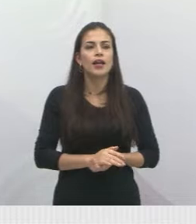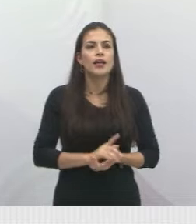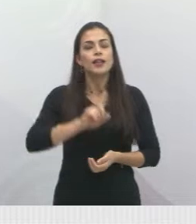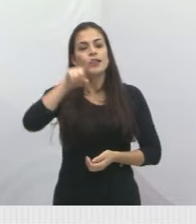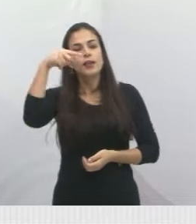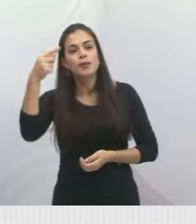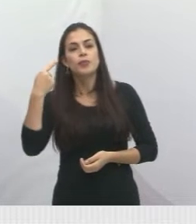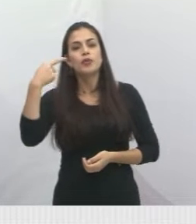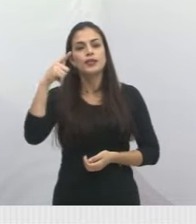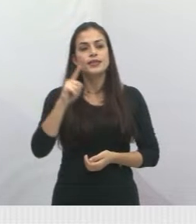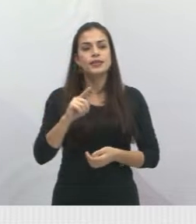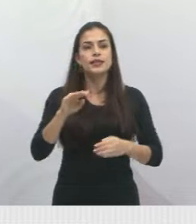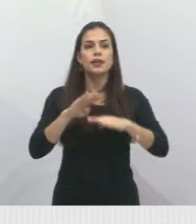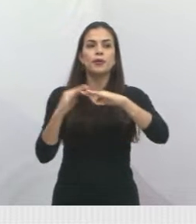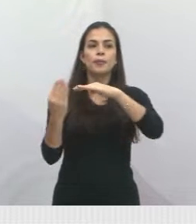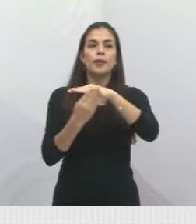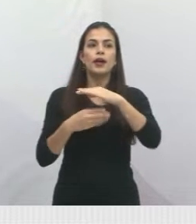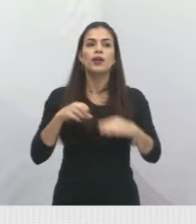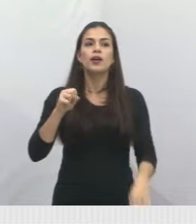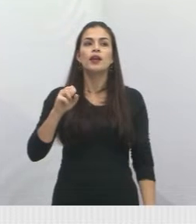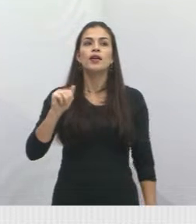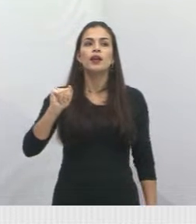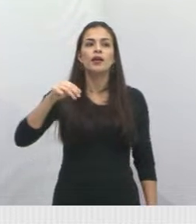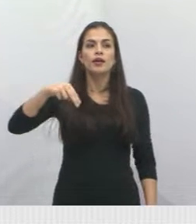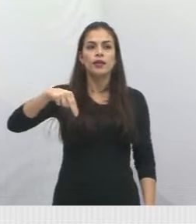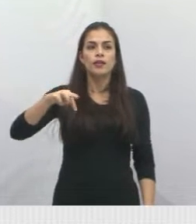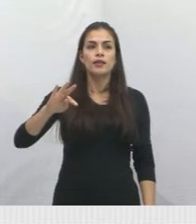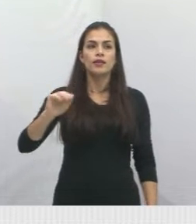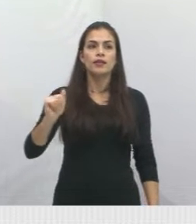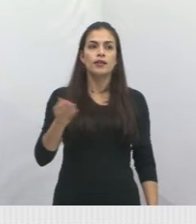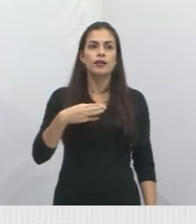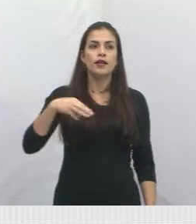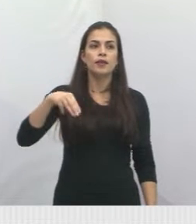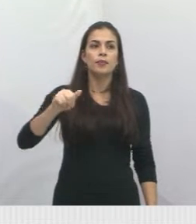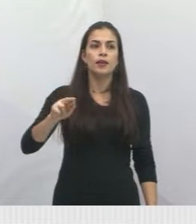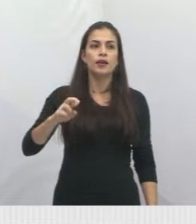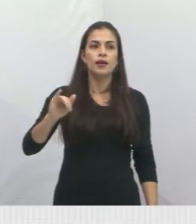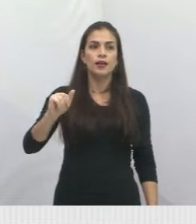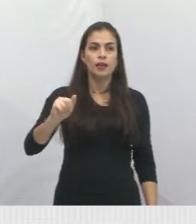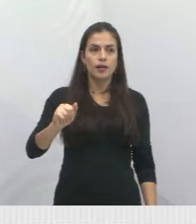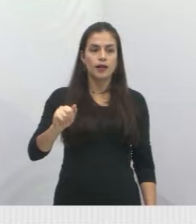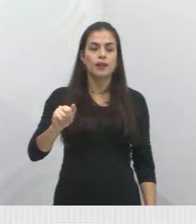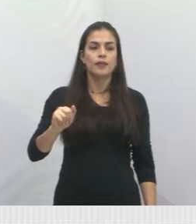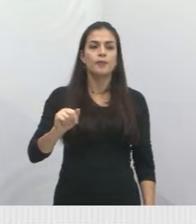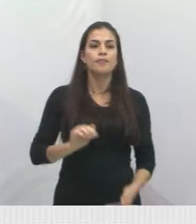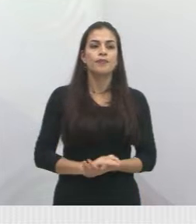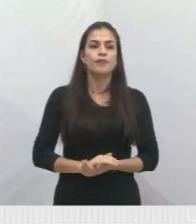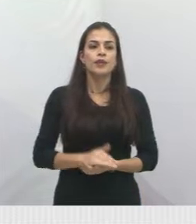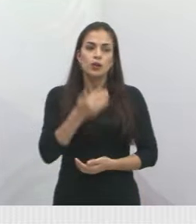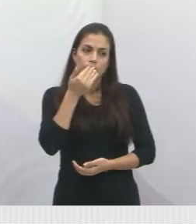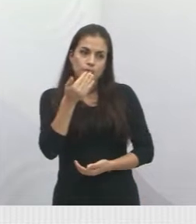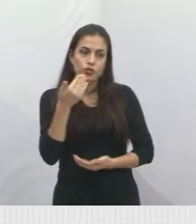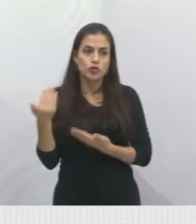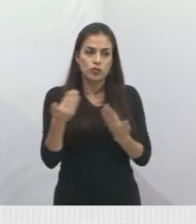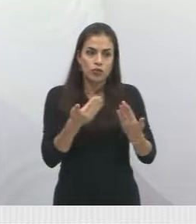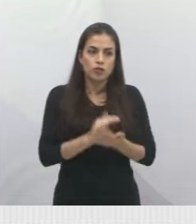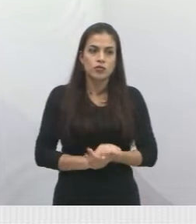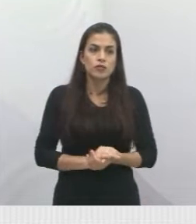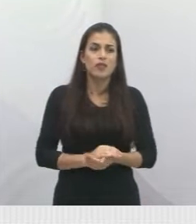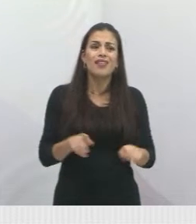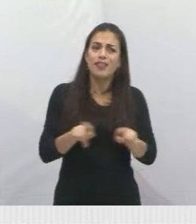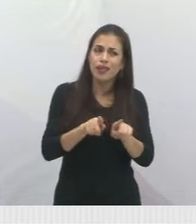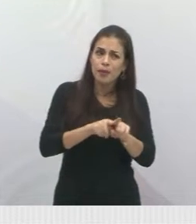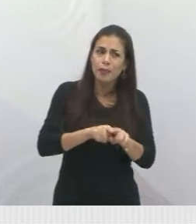Maria, que também nós fizemos essa solicitação. Dentre essas solicitações, também outras, né? Que nós